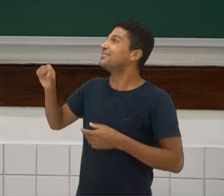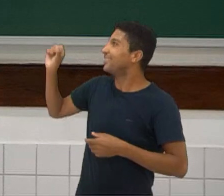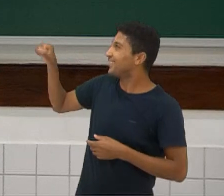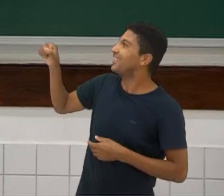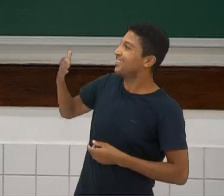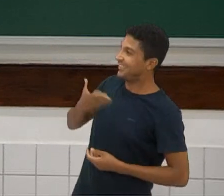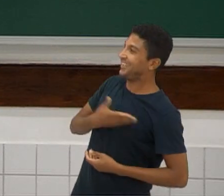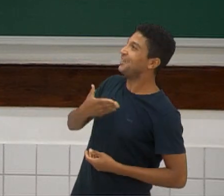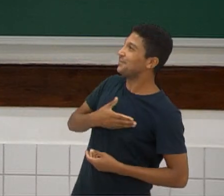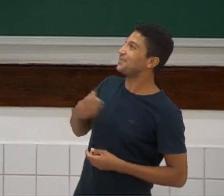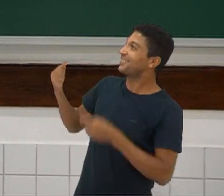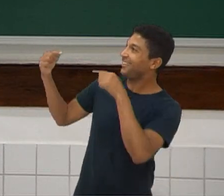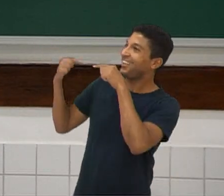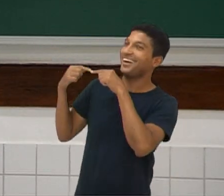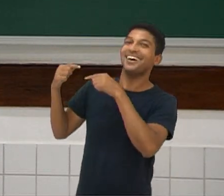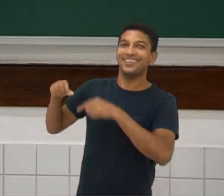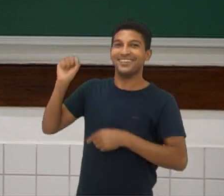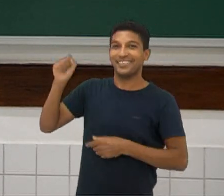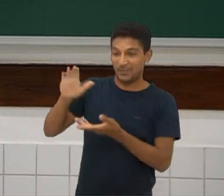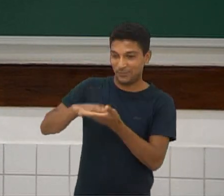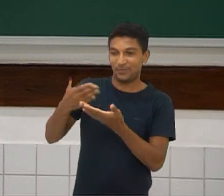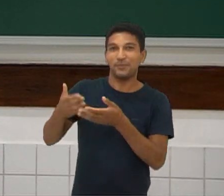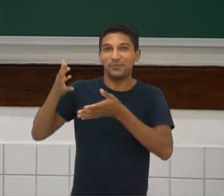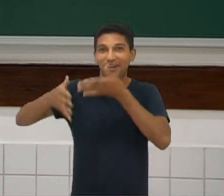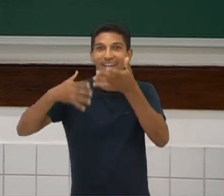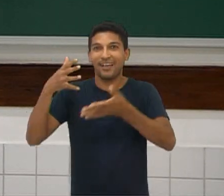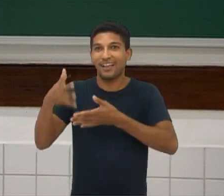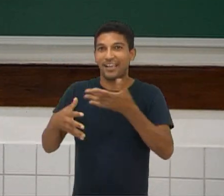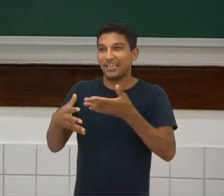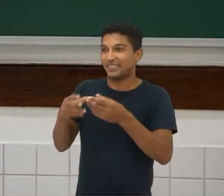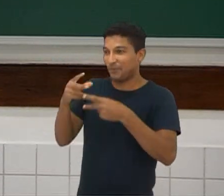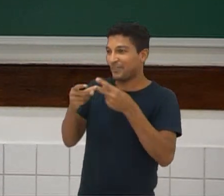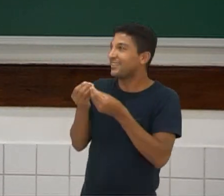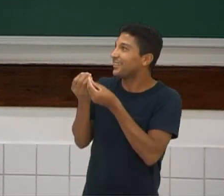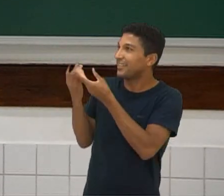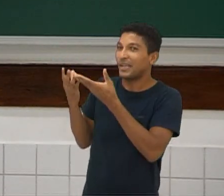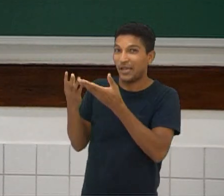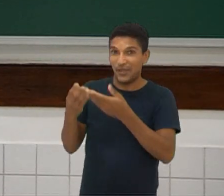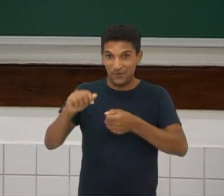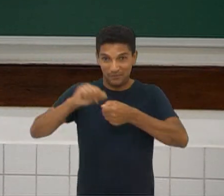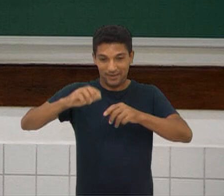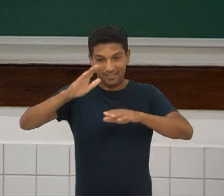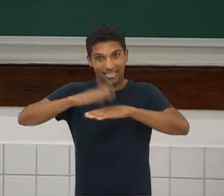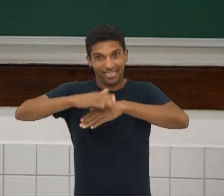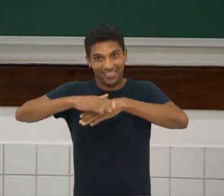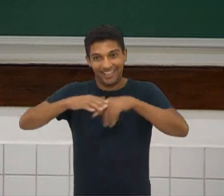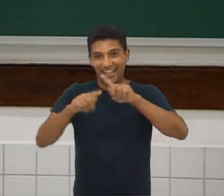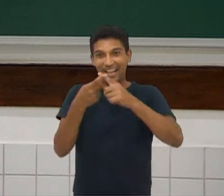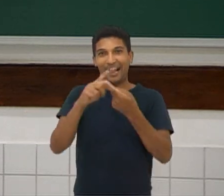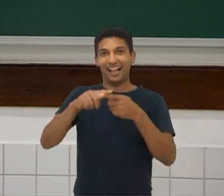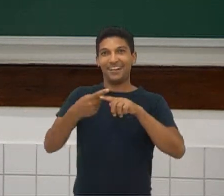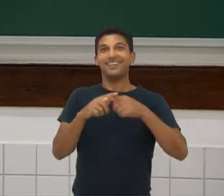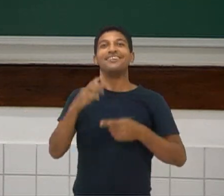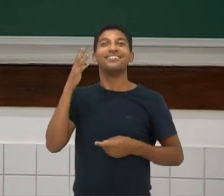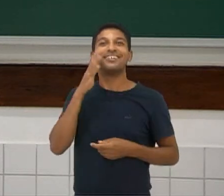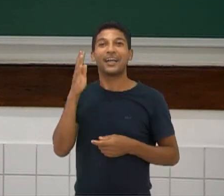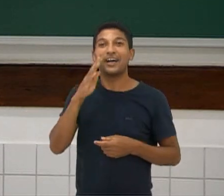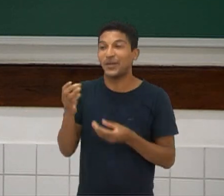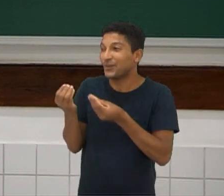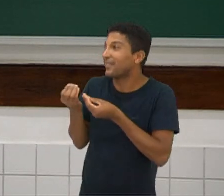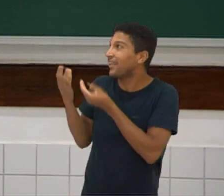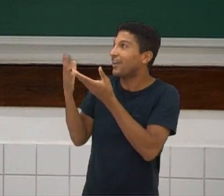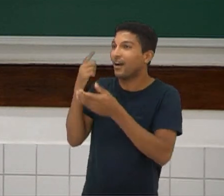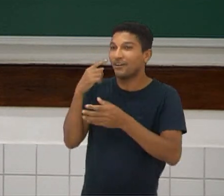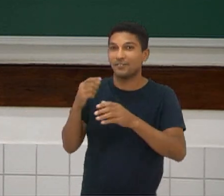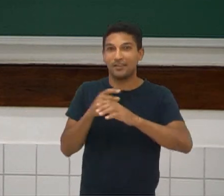é esse meu amiguinho que está aqui embaixo interpretando a minha aula. Já ganhei alguns presentes dele, ele faz uns negócios muito bacanas, né? E ele me deu